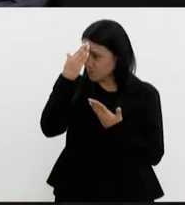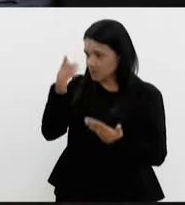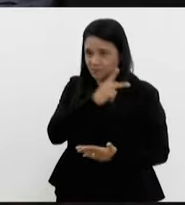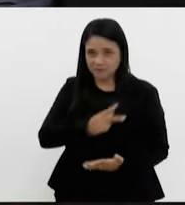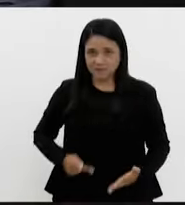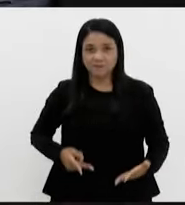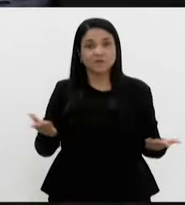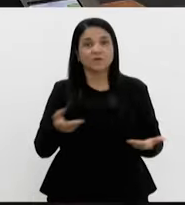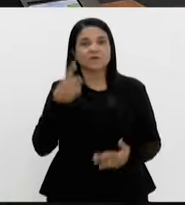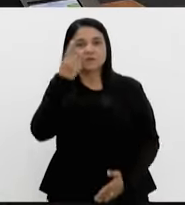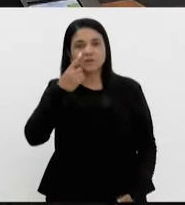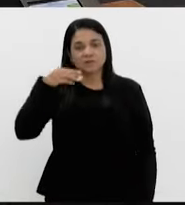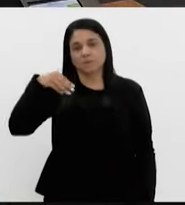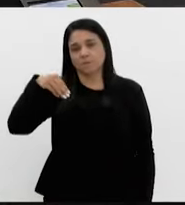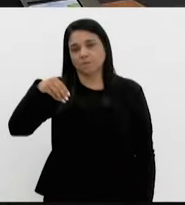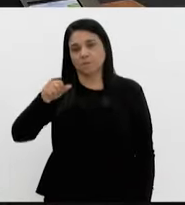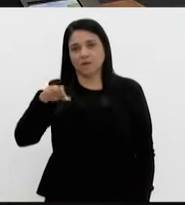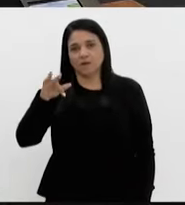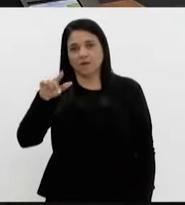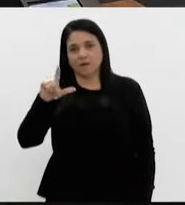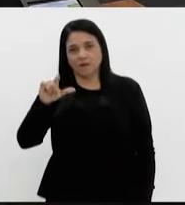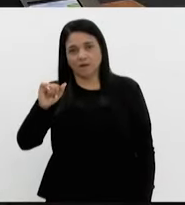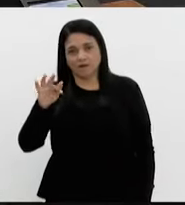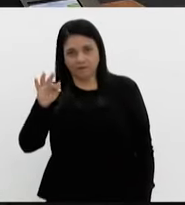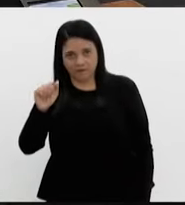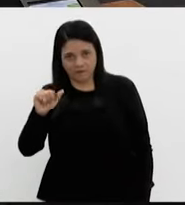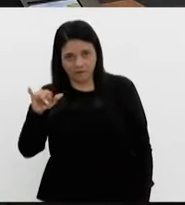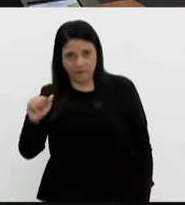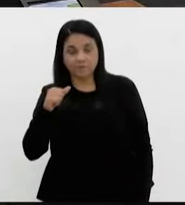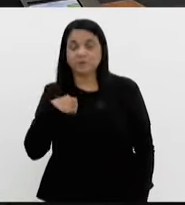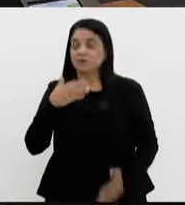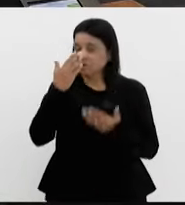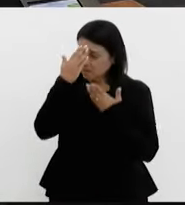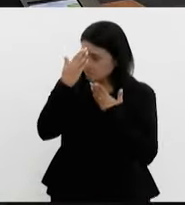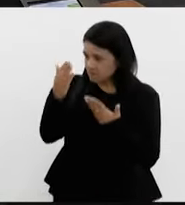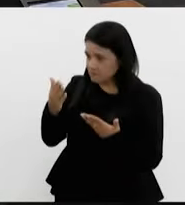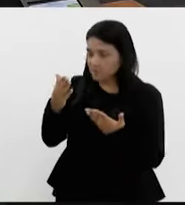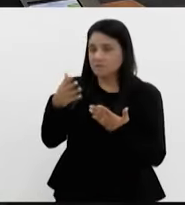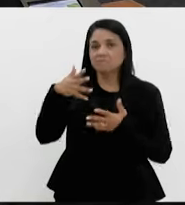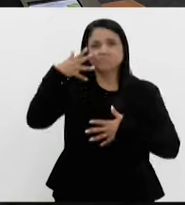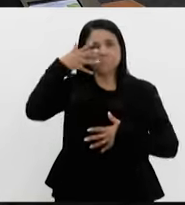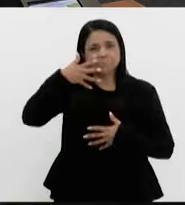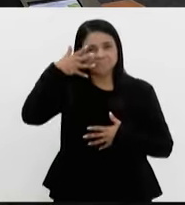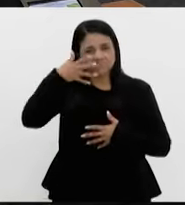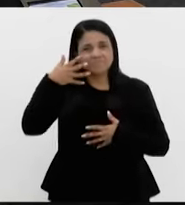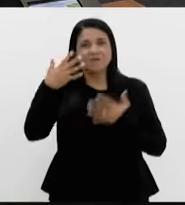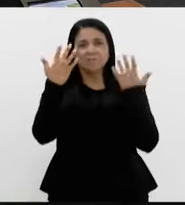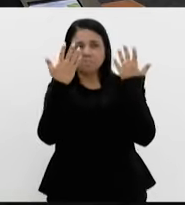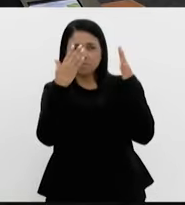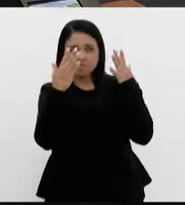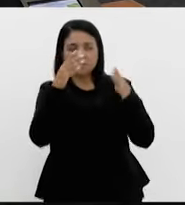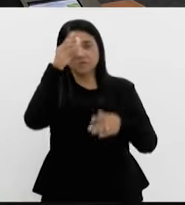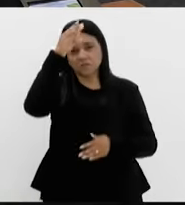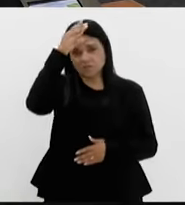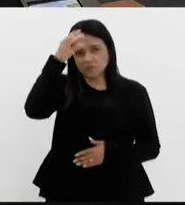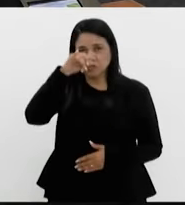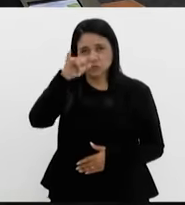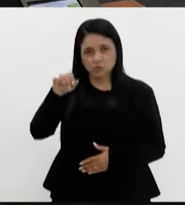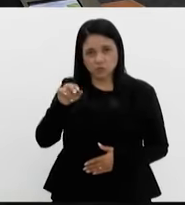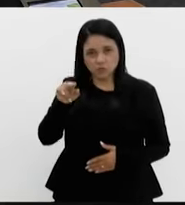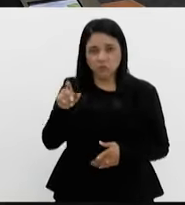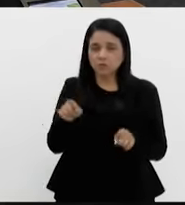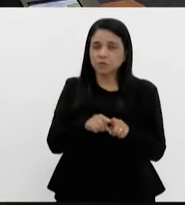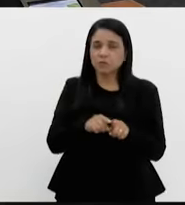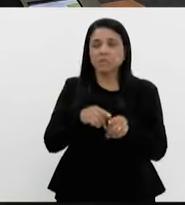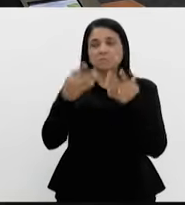Deputado Malafaia, por favor. Quero agradecer a fala aqui, parabenizar também Tia Ju, nosso querido